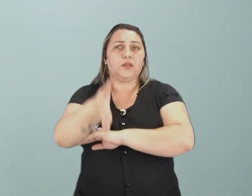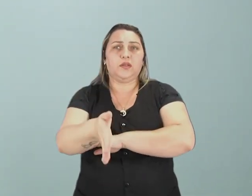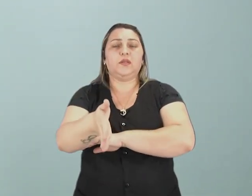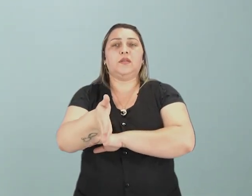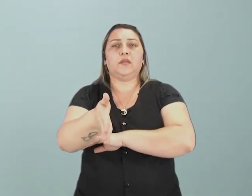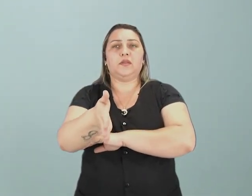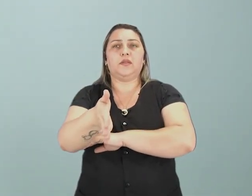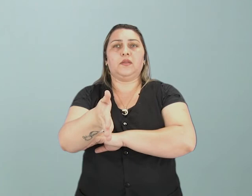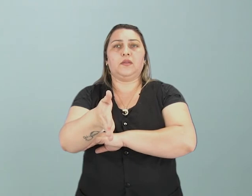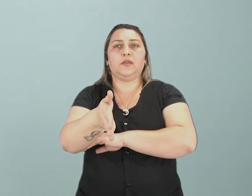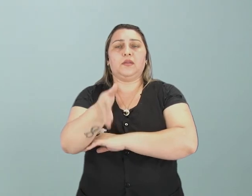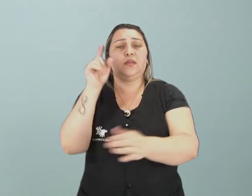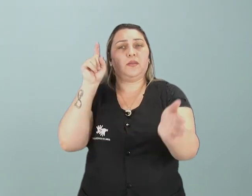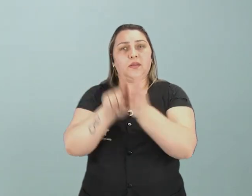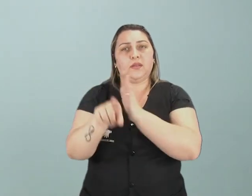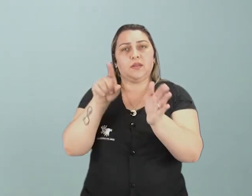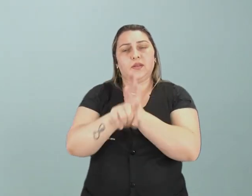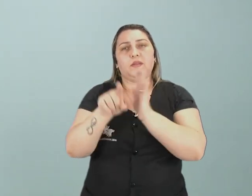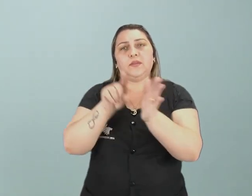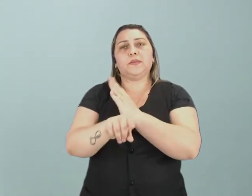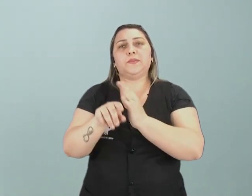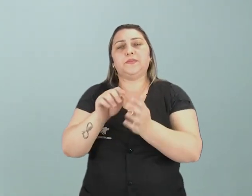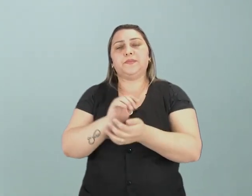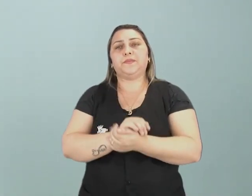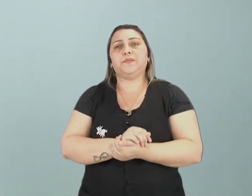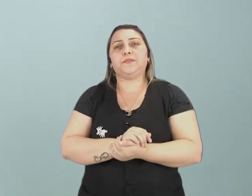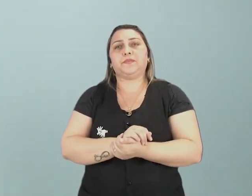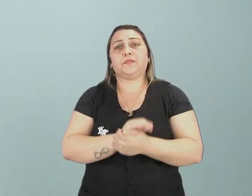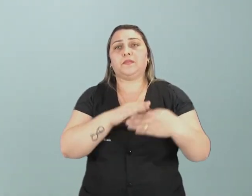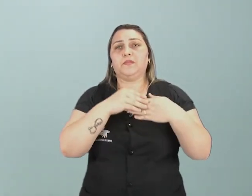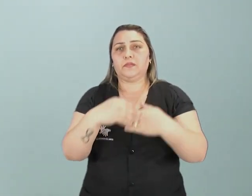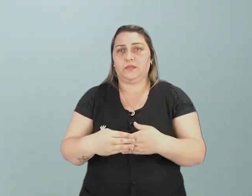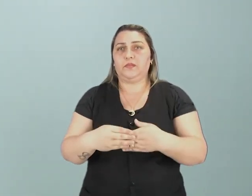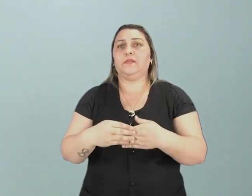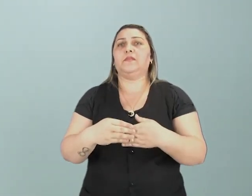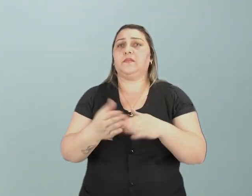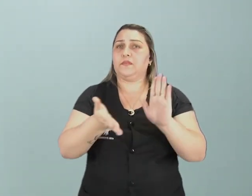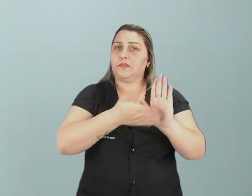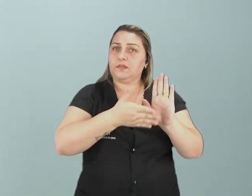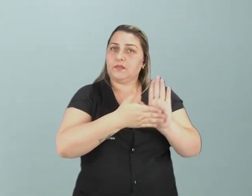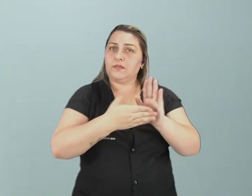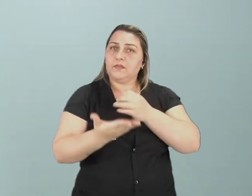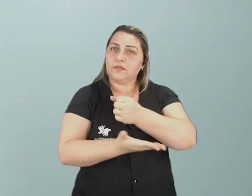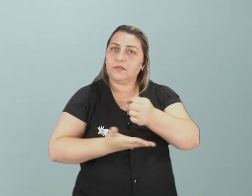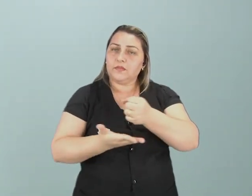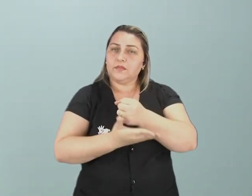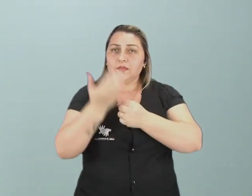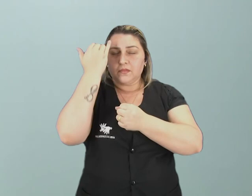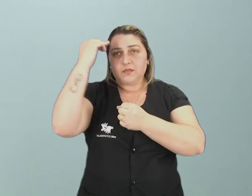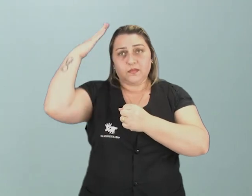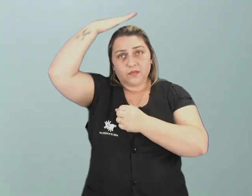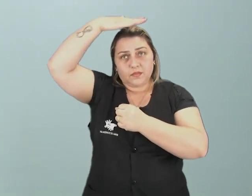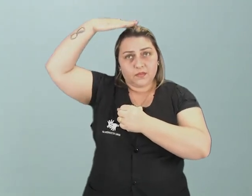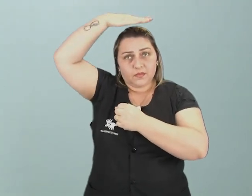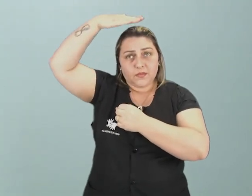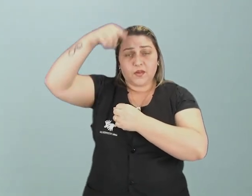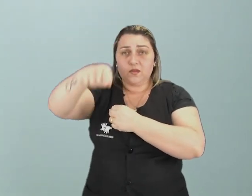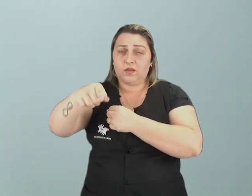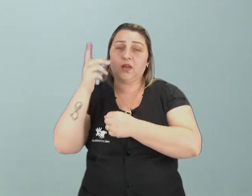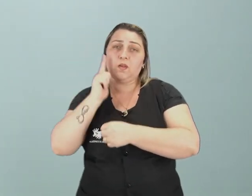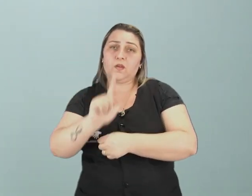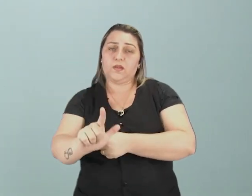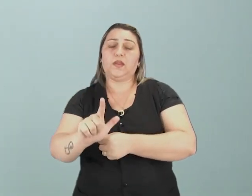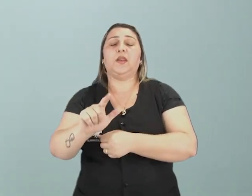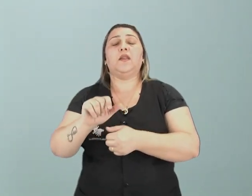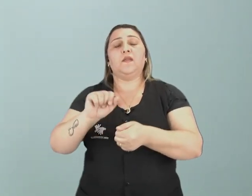diretamente esse tipo de questão. É uma questão que traz uma fundamentação lá no ideal de Mahatma Gandhi e você